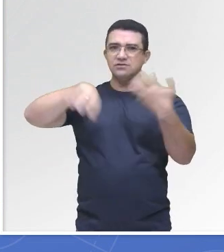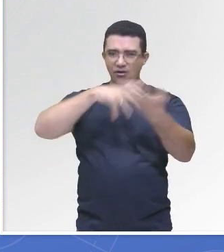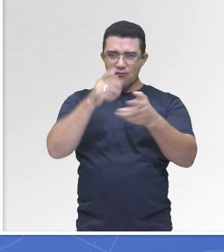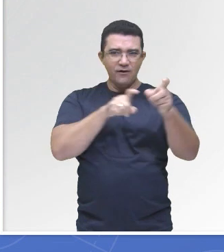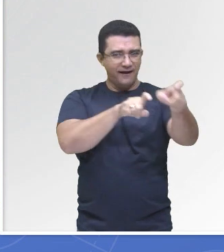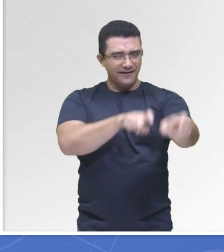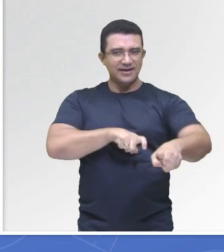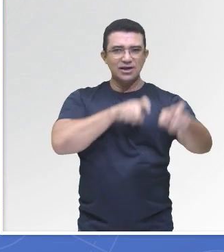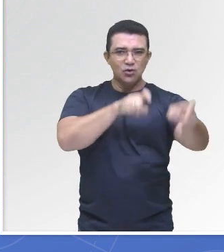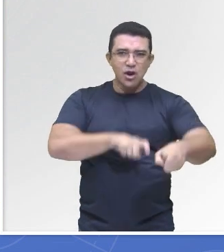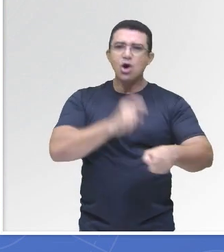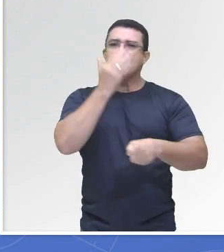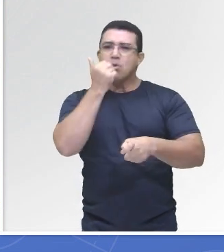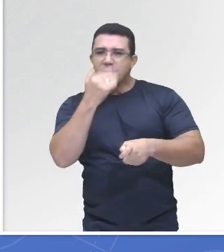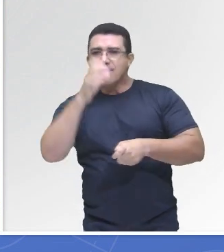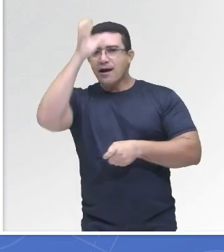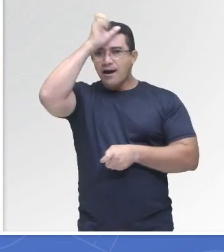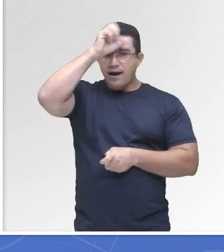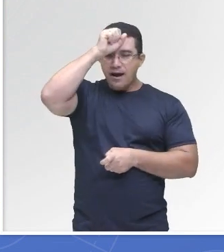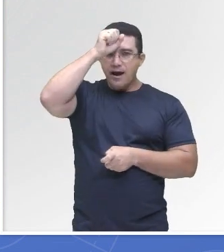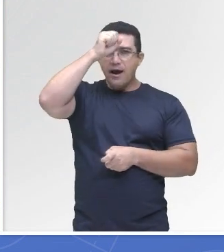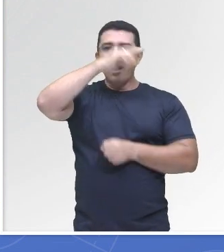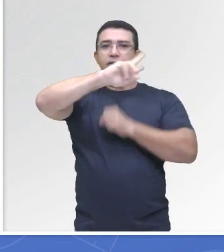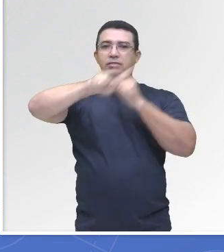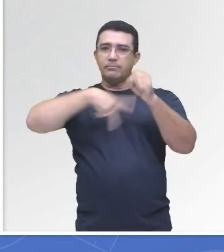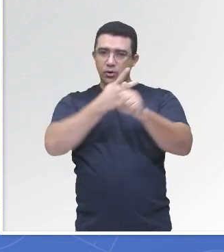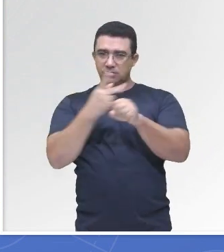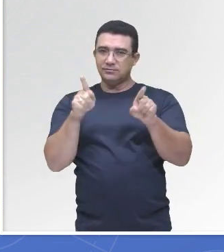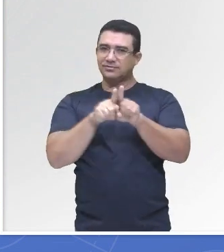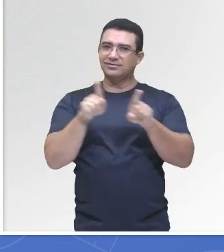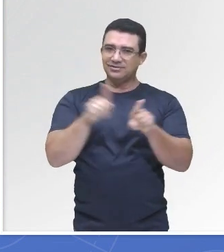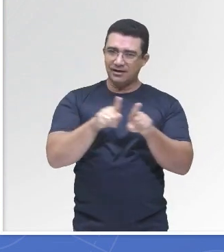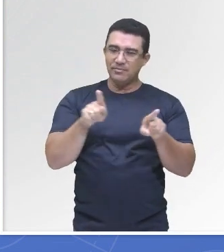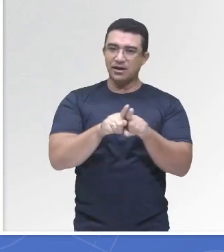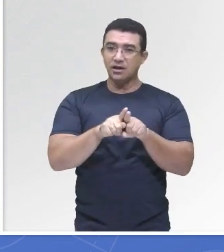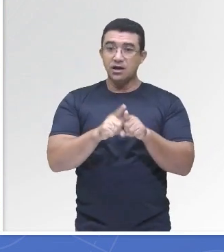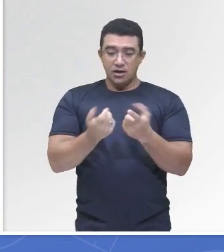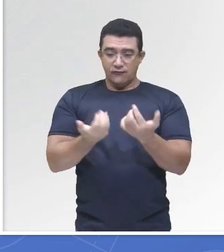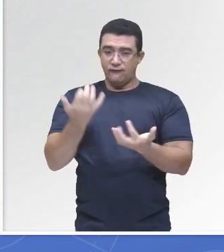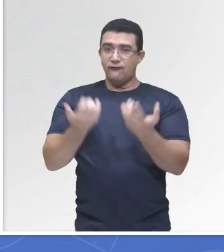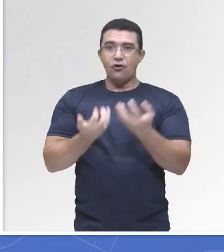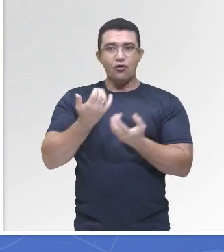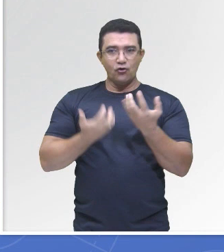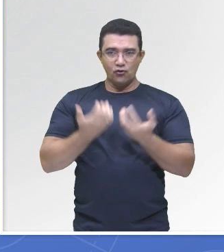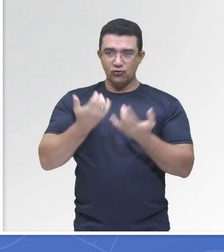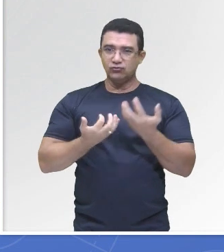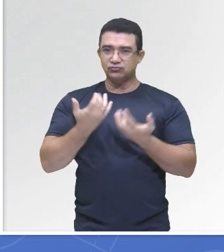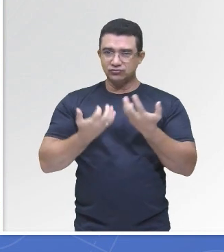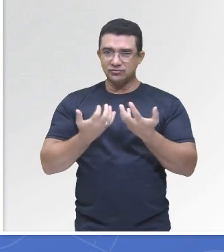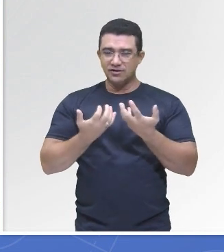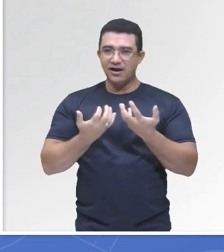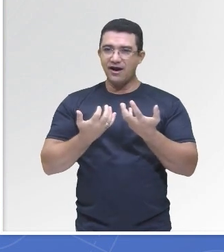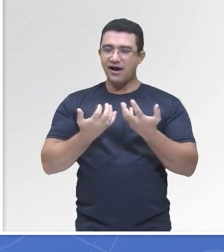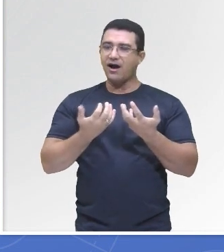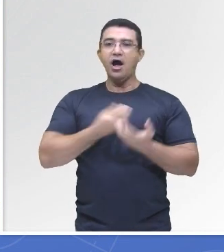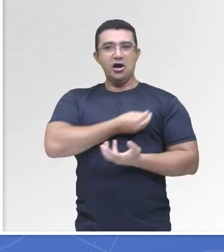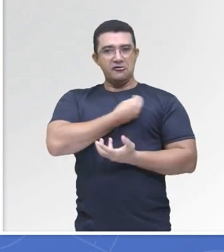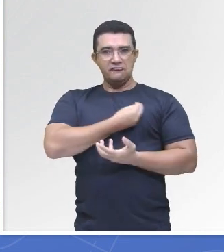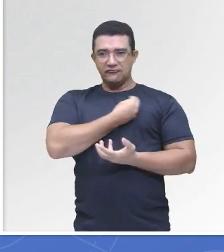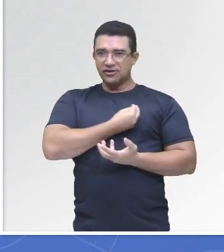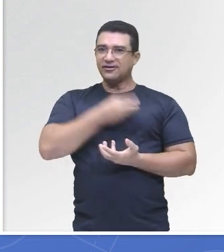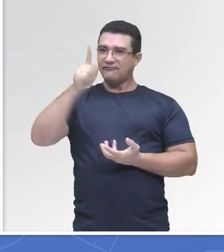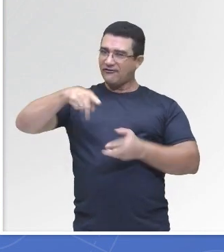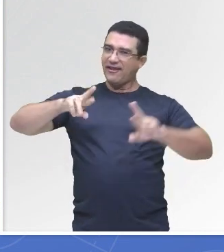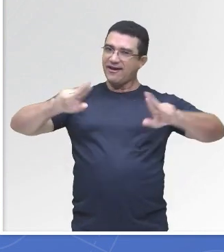muito importante, porque a partir do momento que o homem aprende a manejar o fogo, a sua vivência se torna